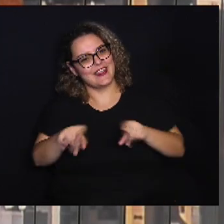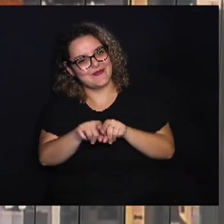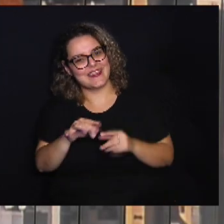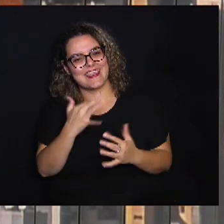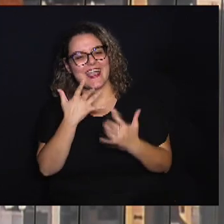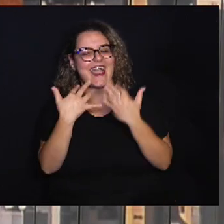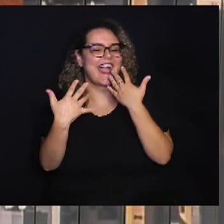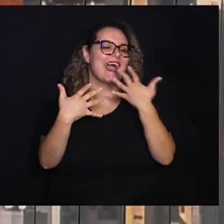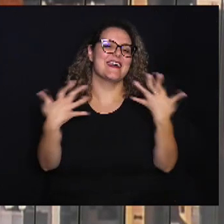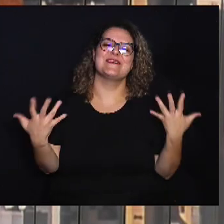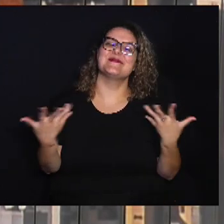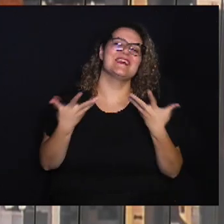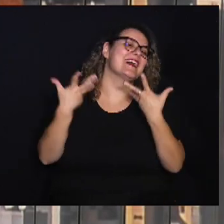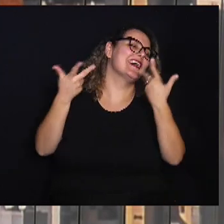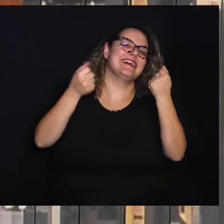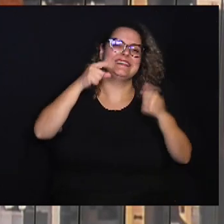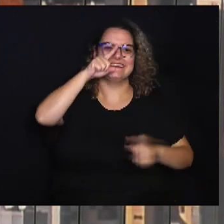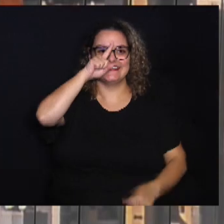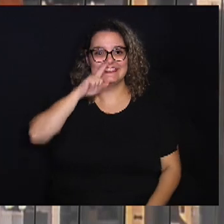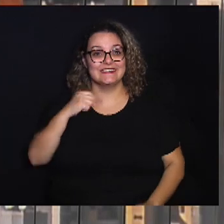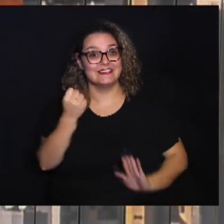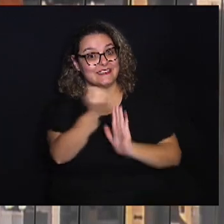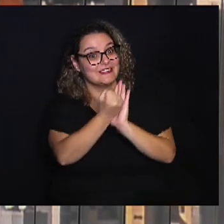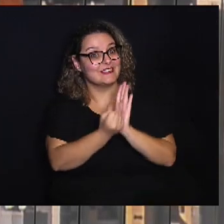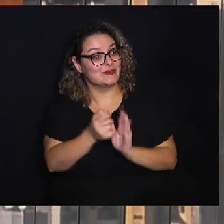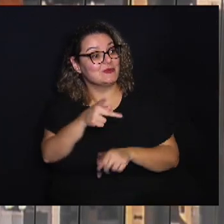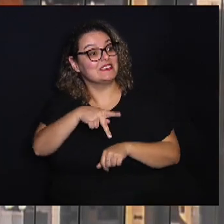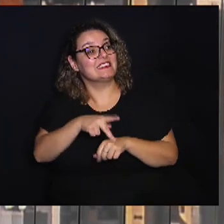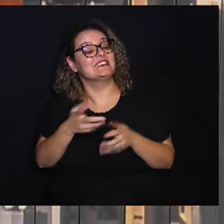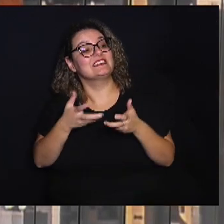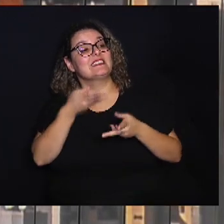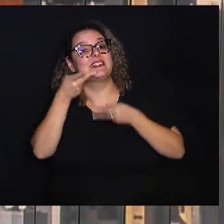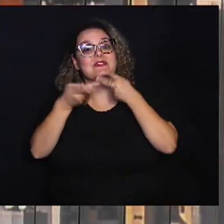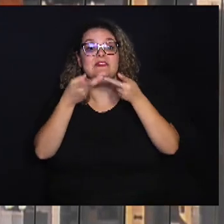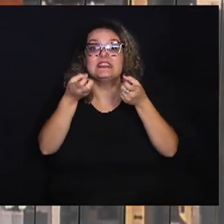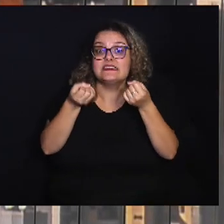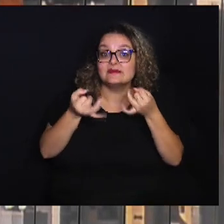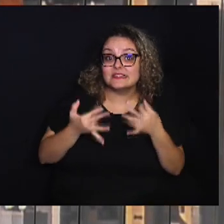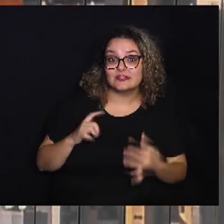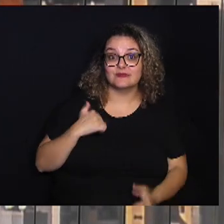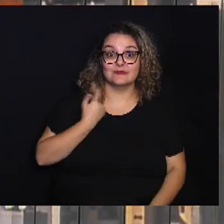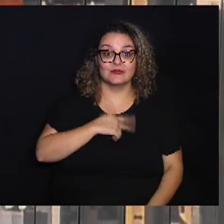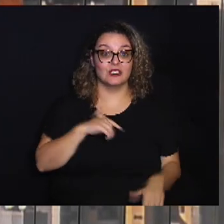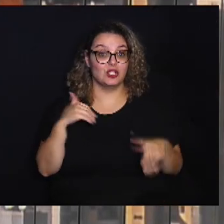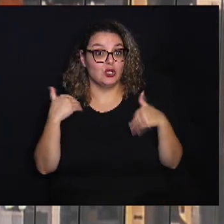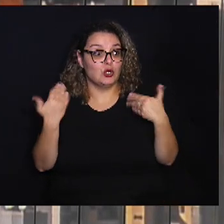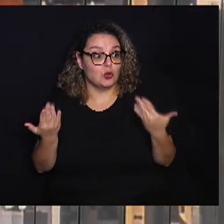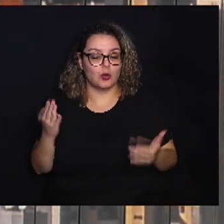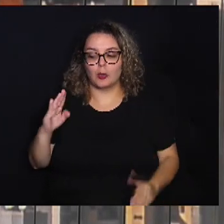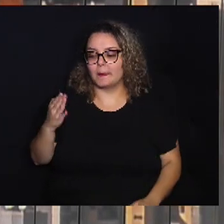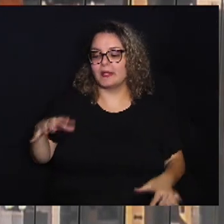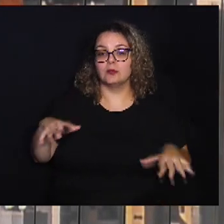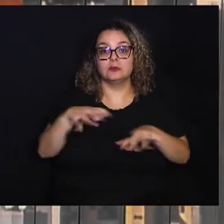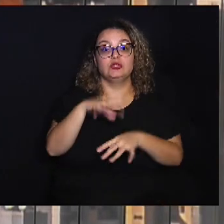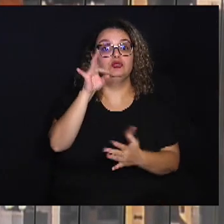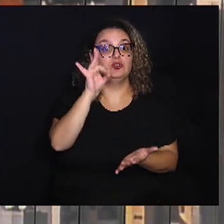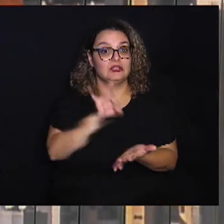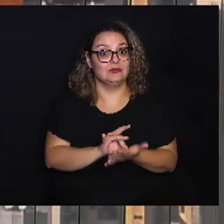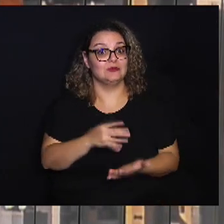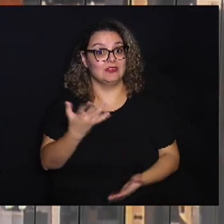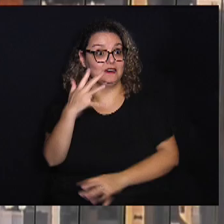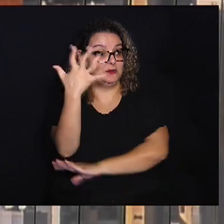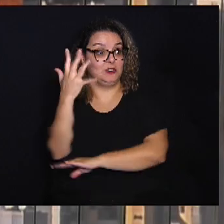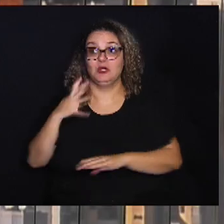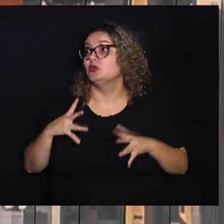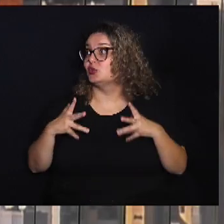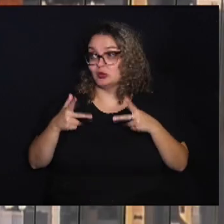virou um símbolo do país. E eu queria que você começasse explicando para a gente qual o bioma de origem dessa árvore, já que ela nasce em